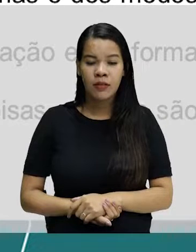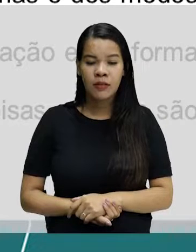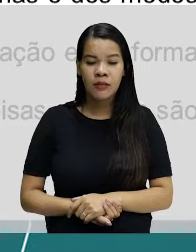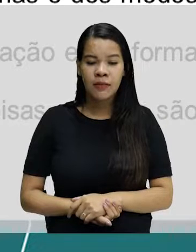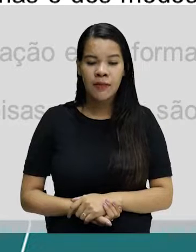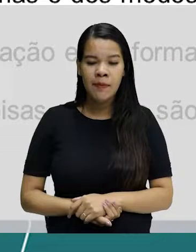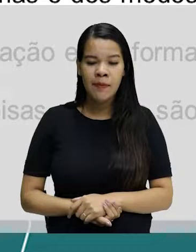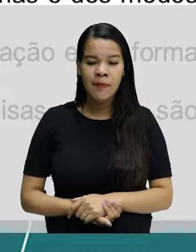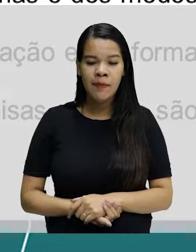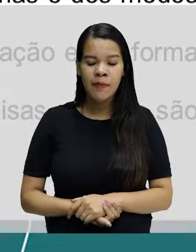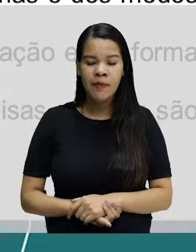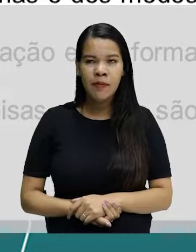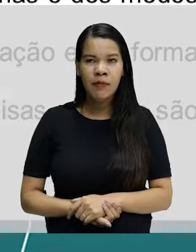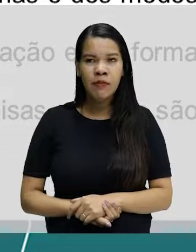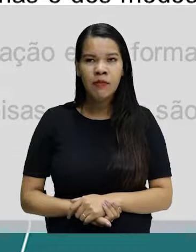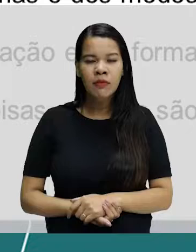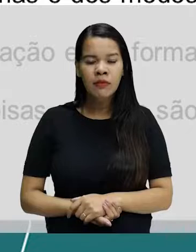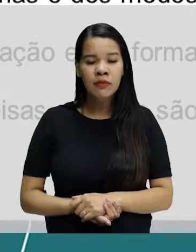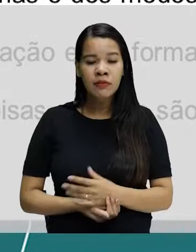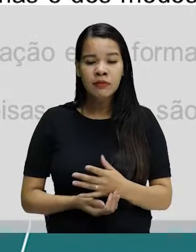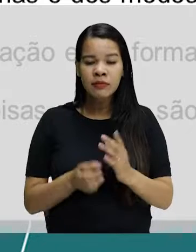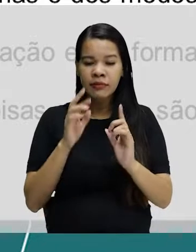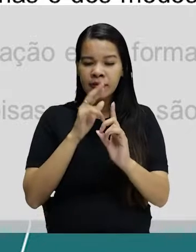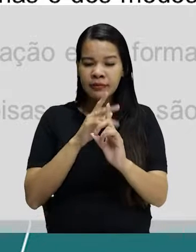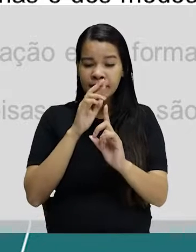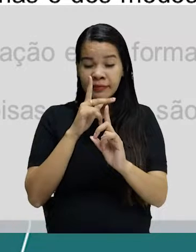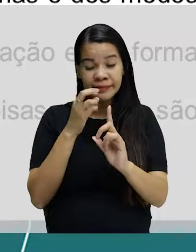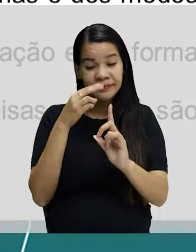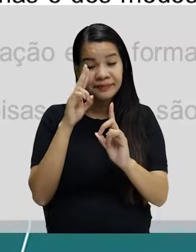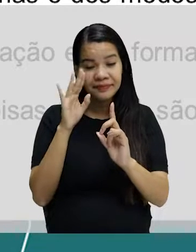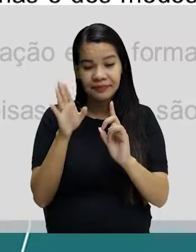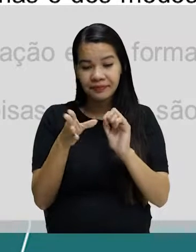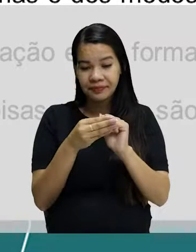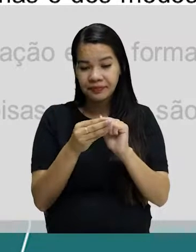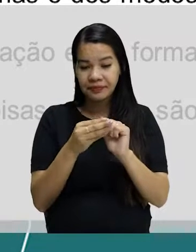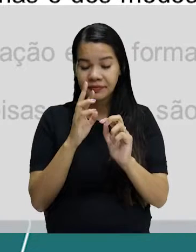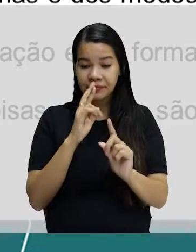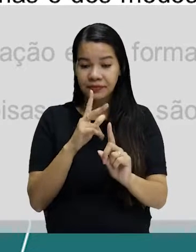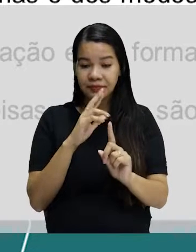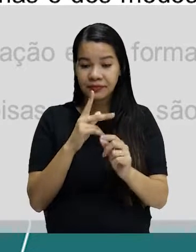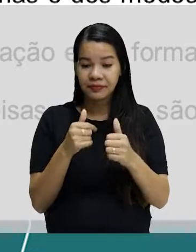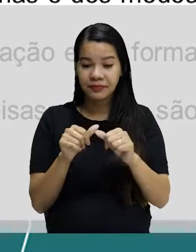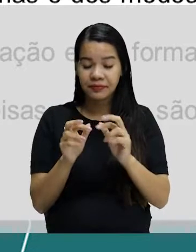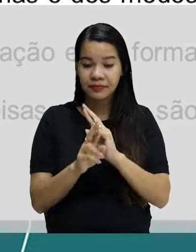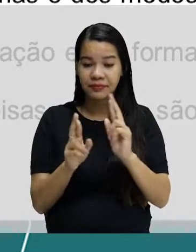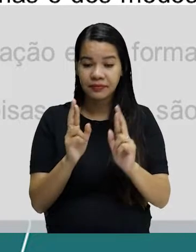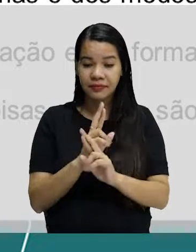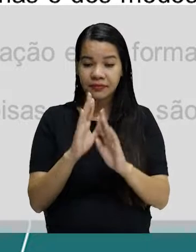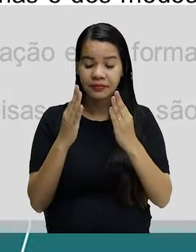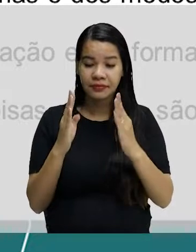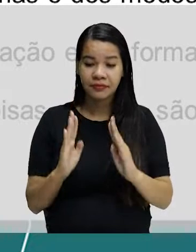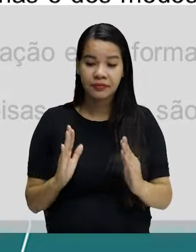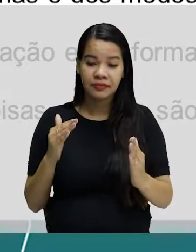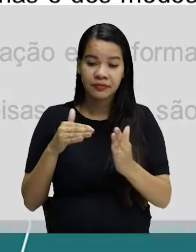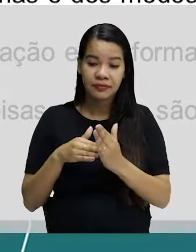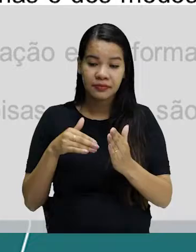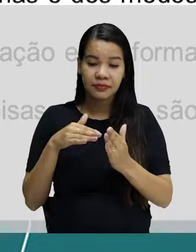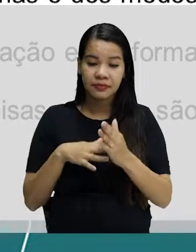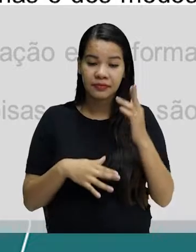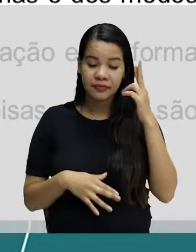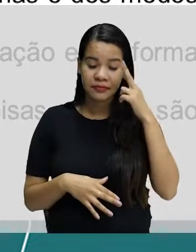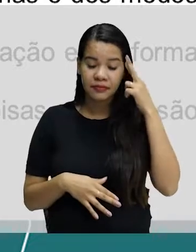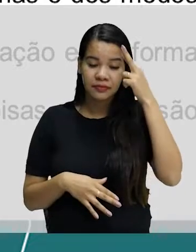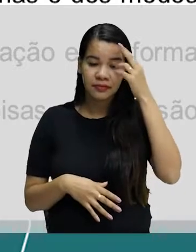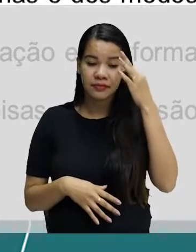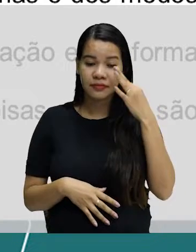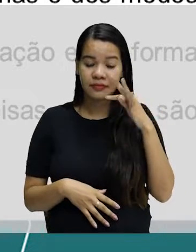da crítica, ou, né, do conhecimento crítico, consiste em examinar os limites da razão teórica. Bom, aqui